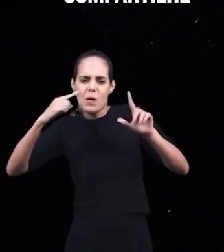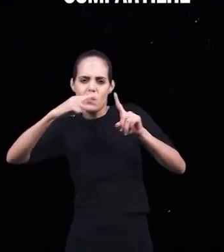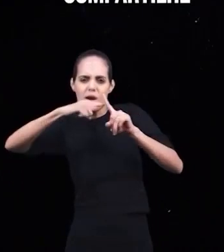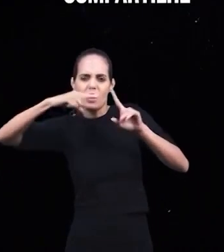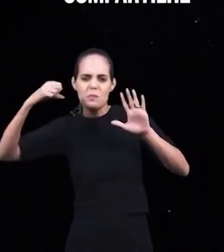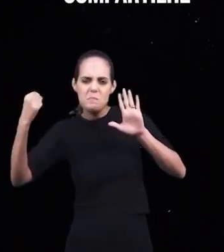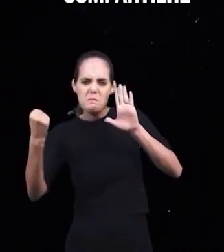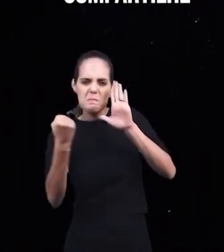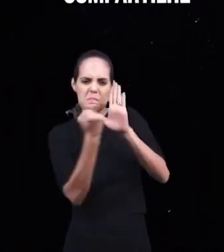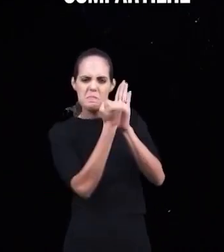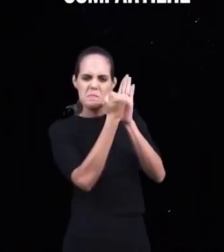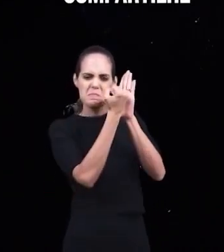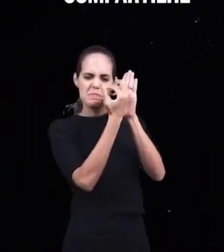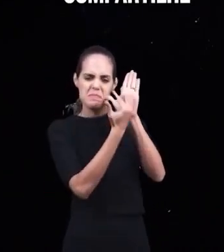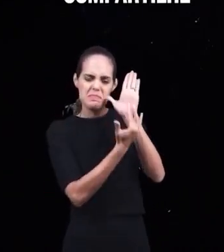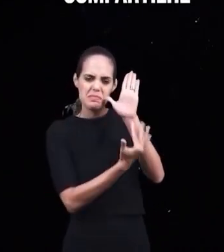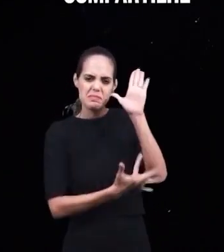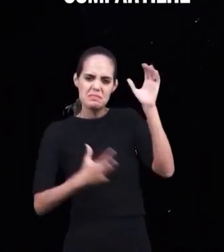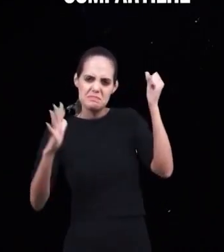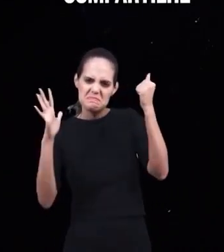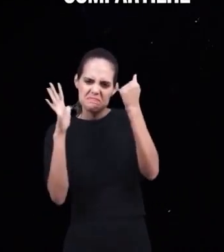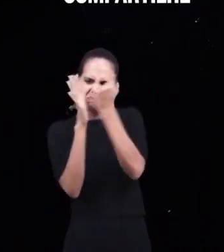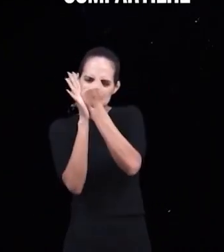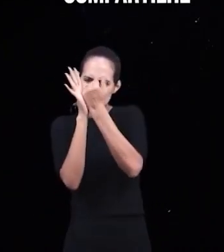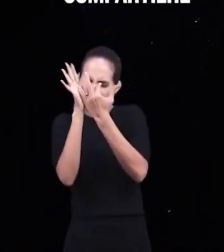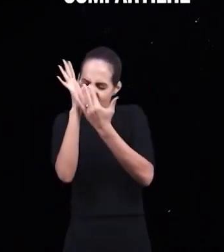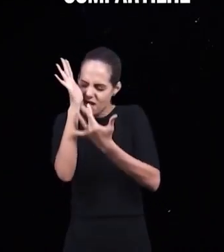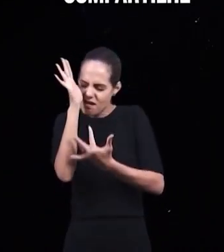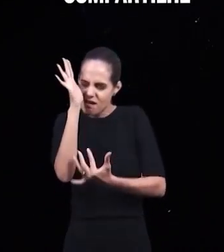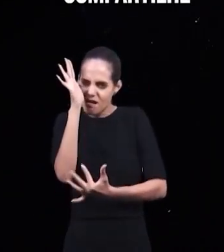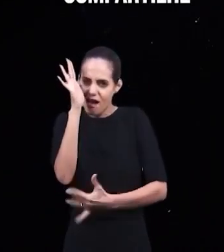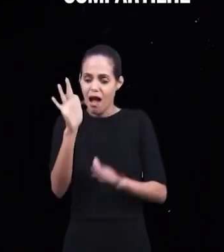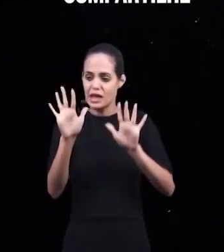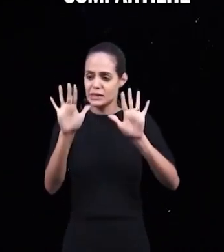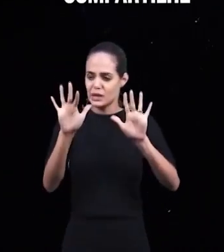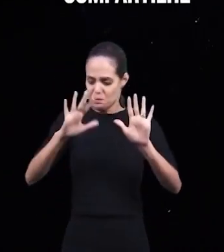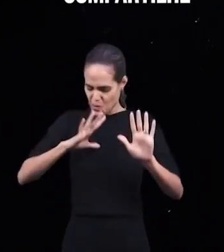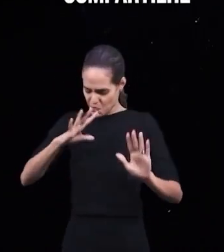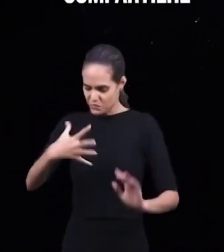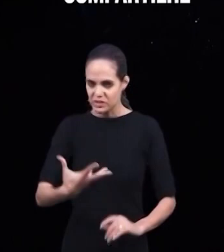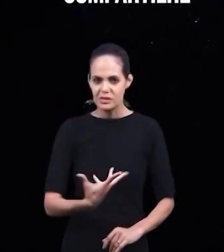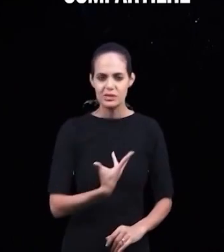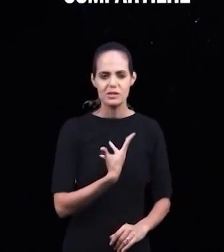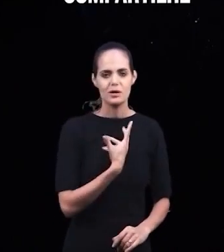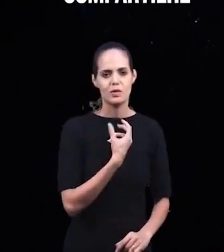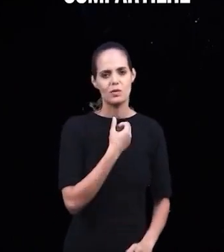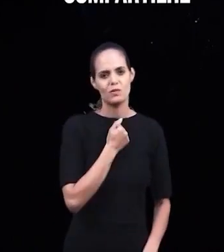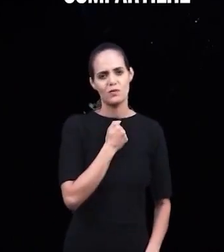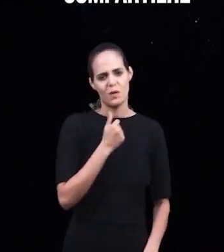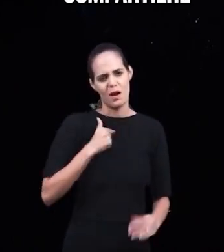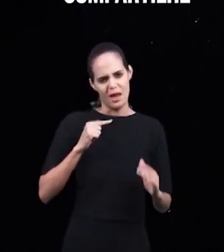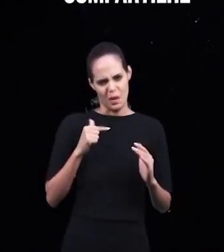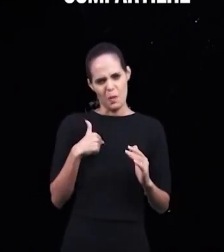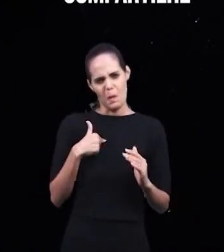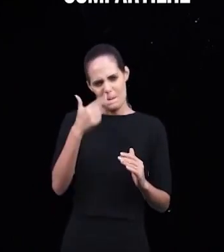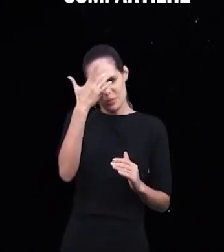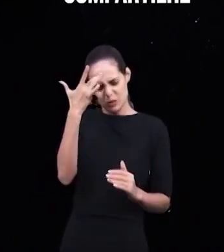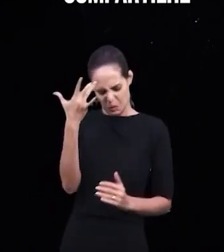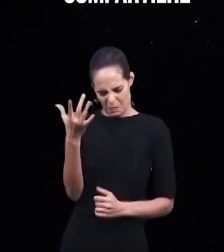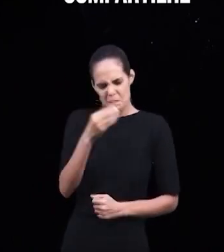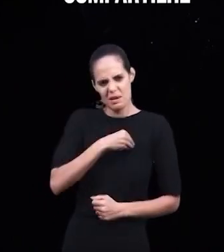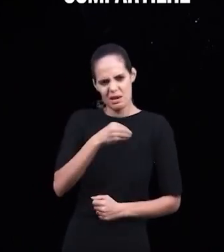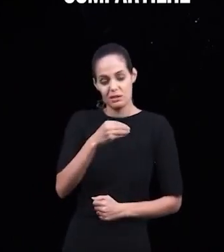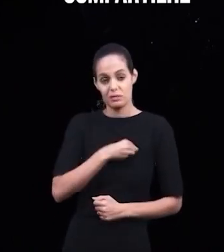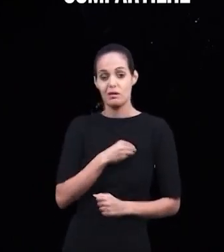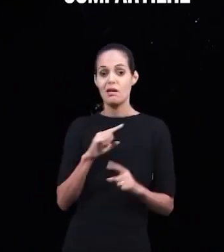cruz ferida me salvou, tão pecador. A ti,